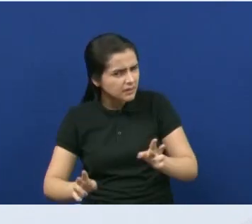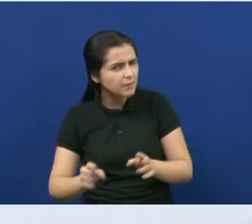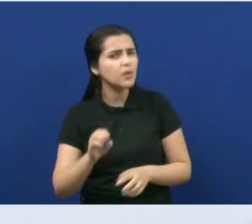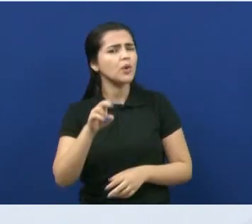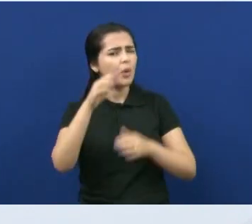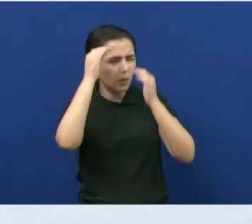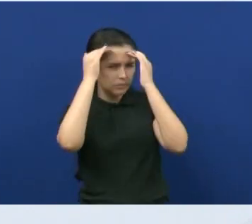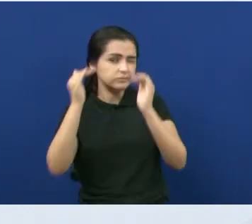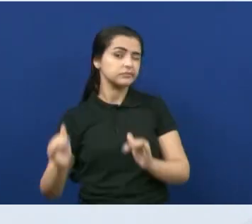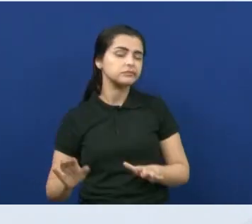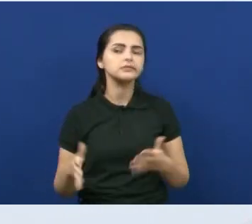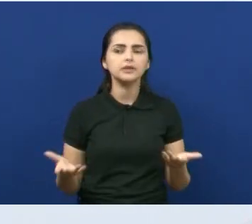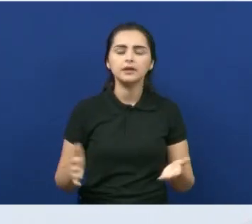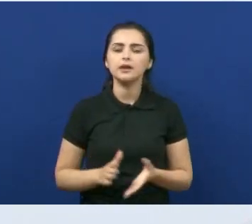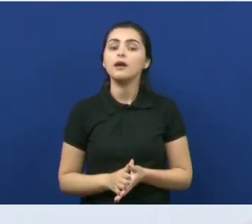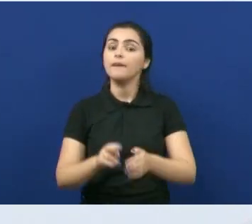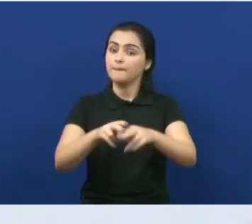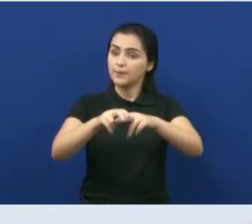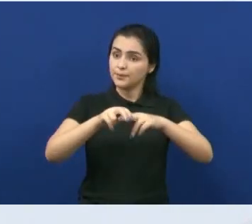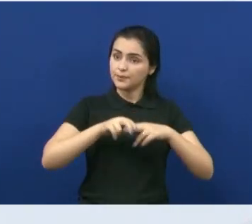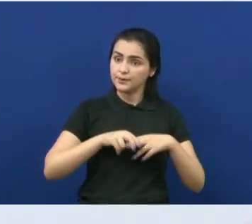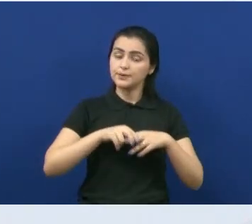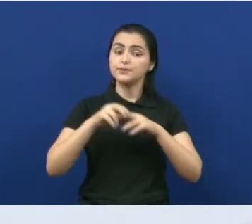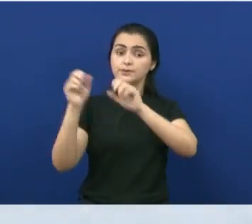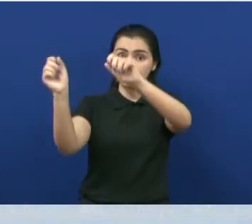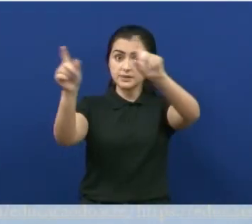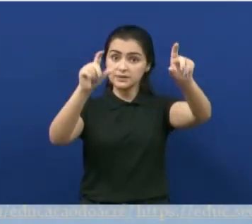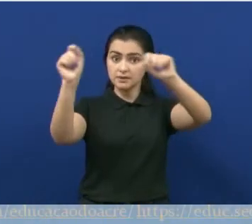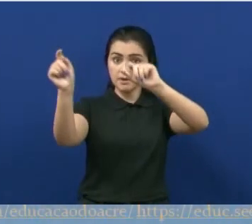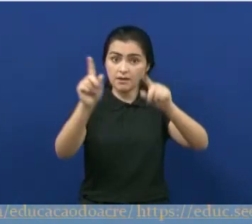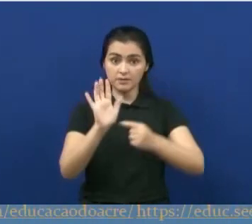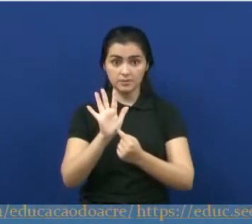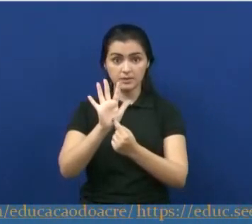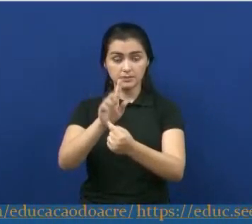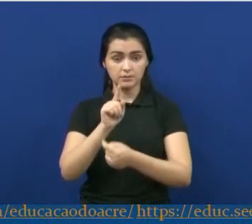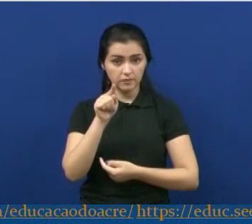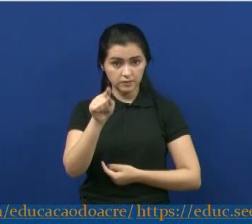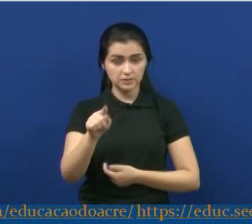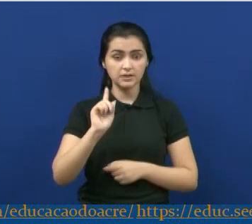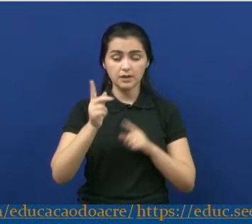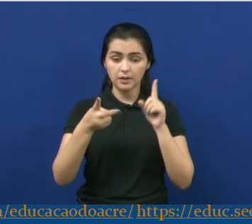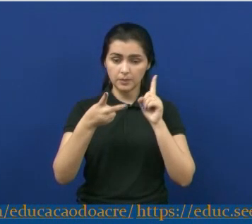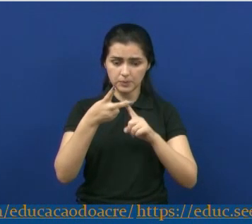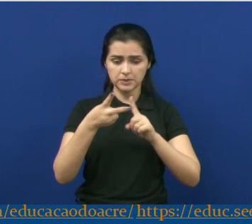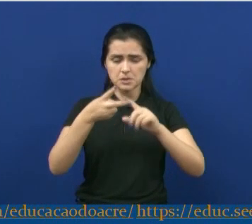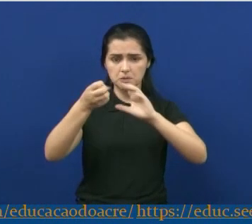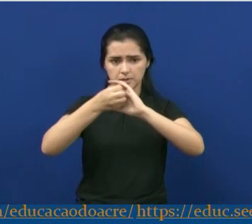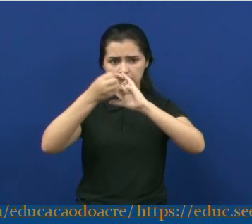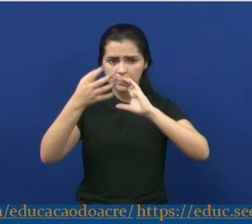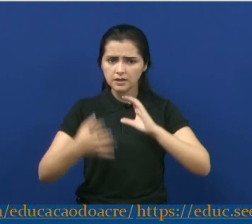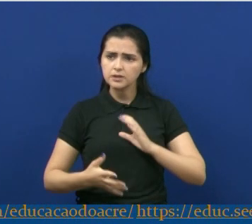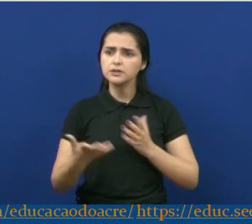respeitados? Então, é por isso que aí nos slides eu trouxe para vocês outra